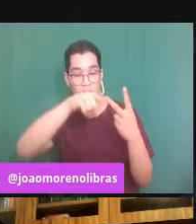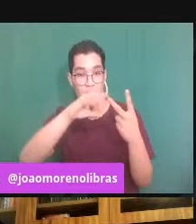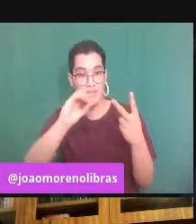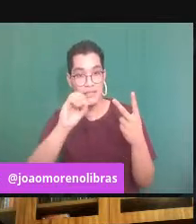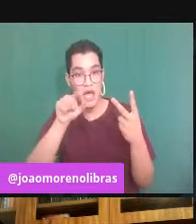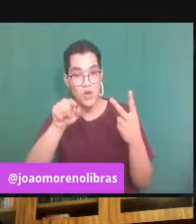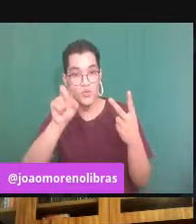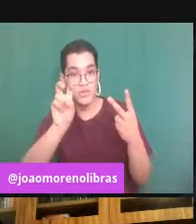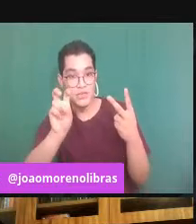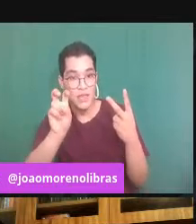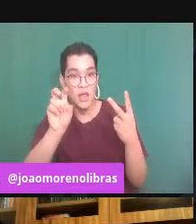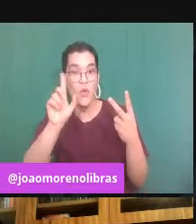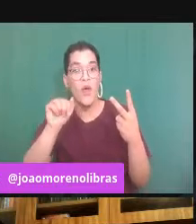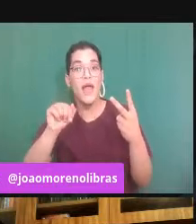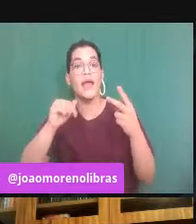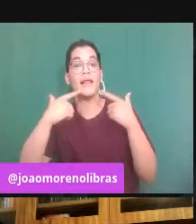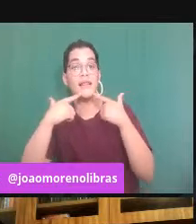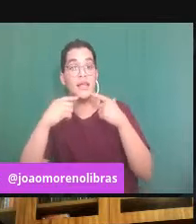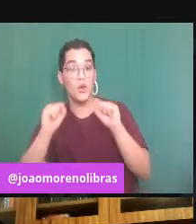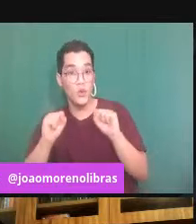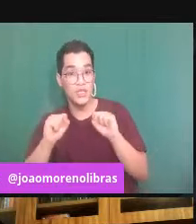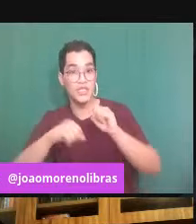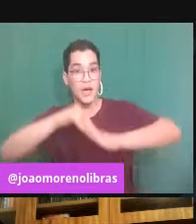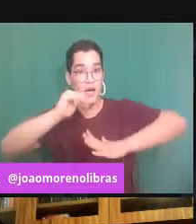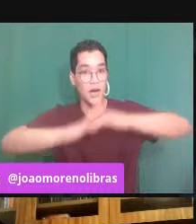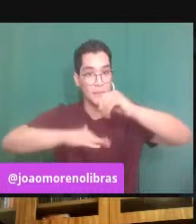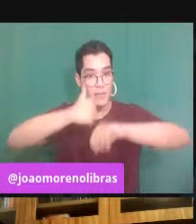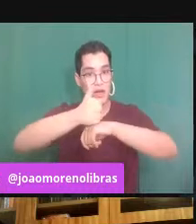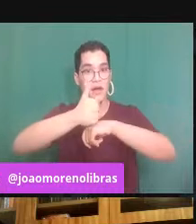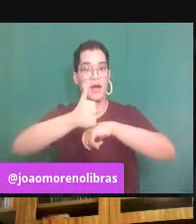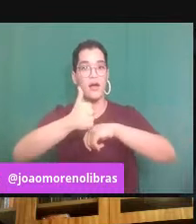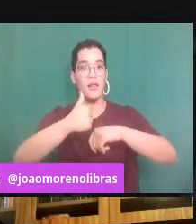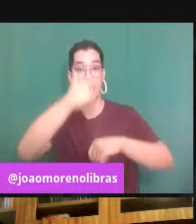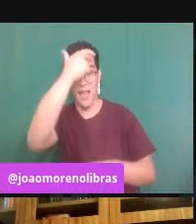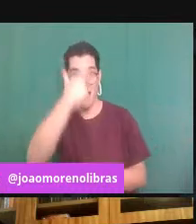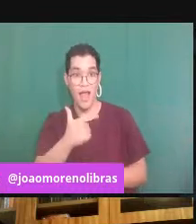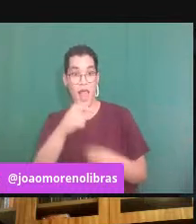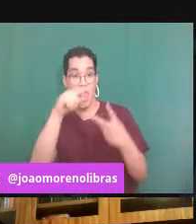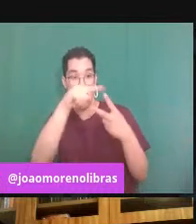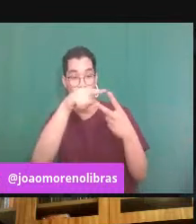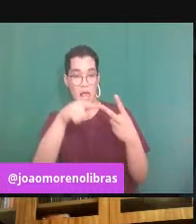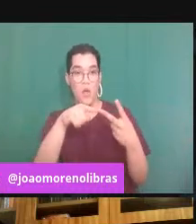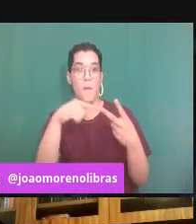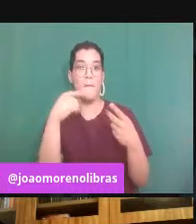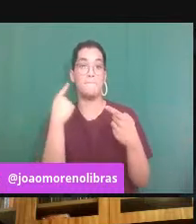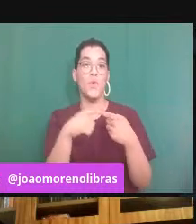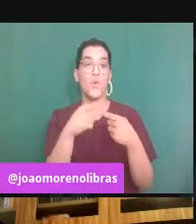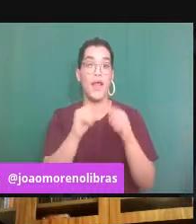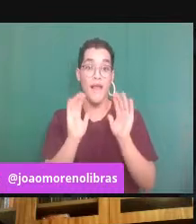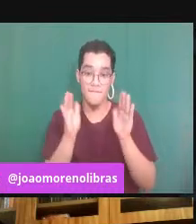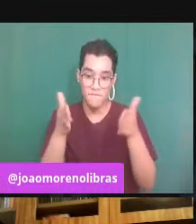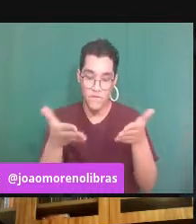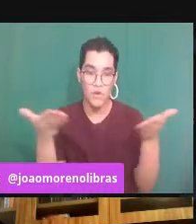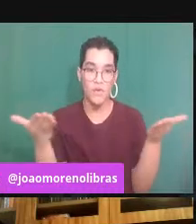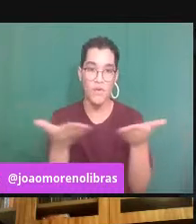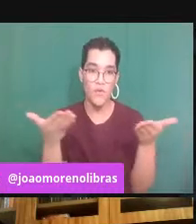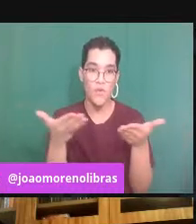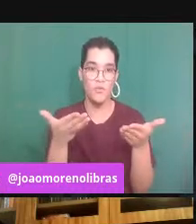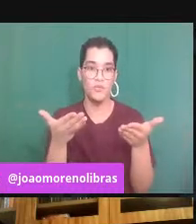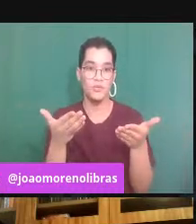aplicada, e eu estou me detendo nesses dois porque é o foco da nossa abordagem aqui hoje. E a língua portuguesa.